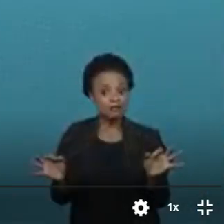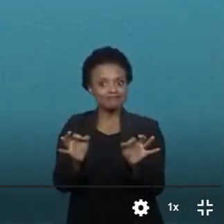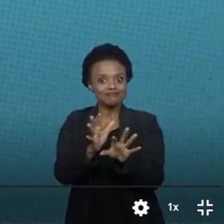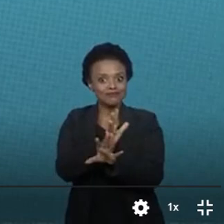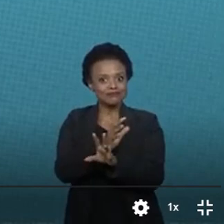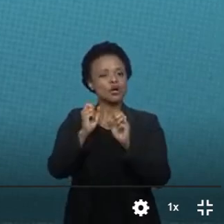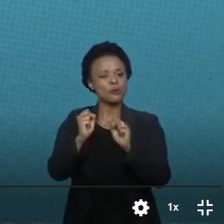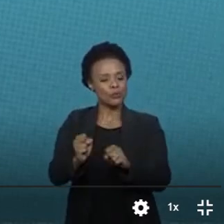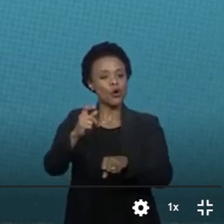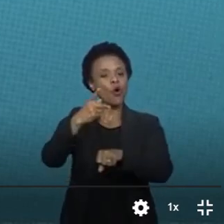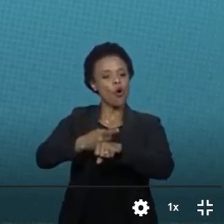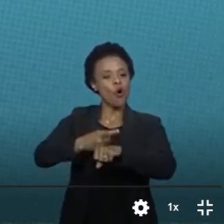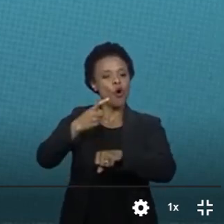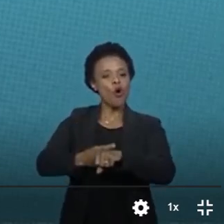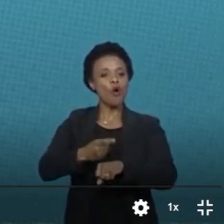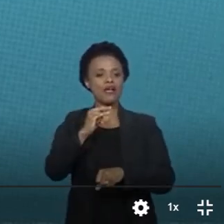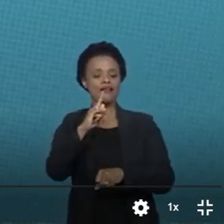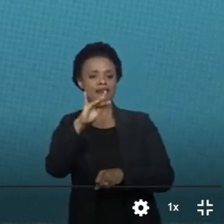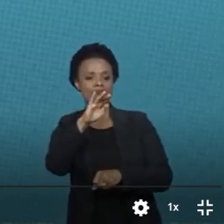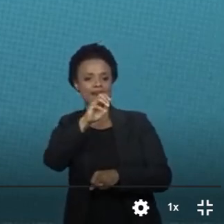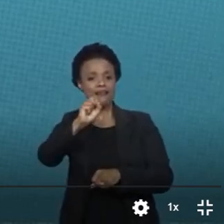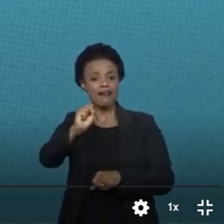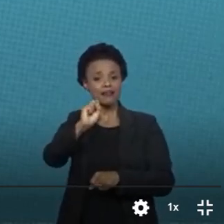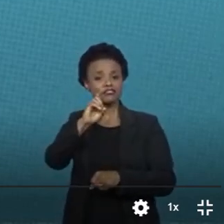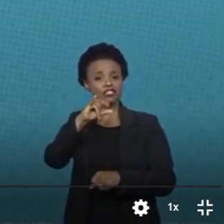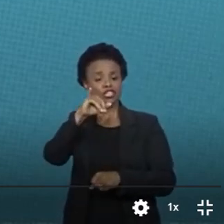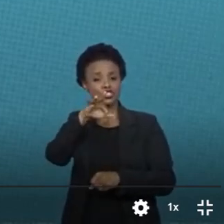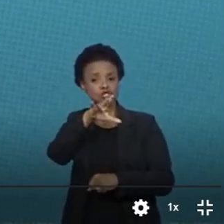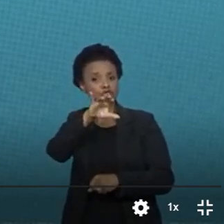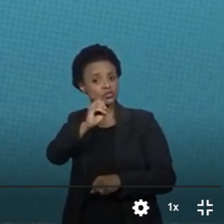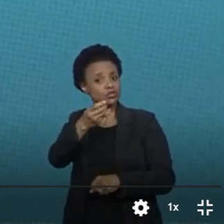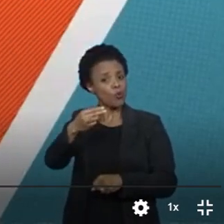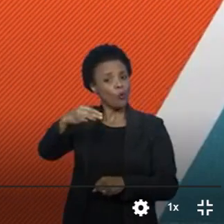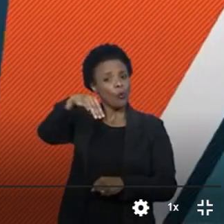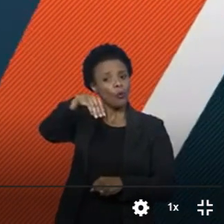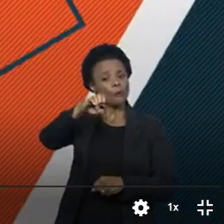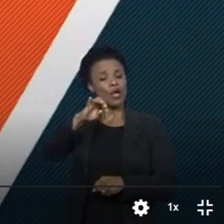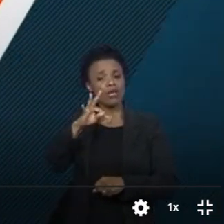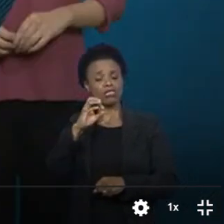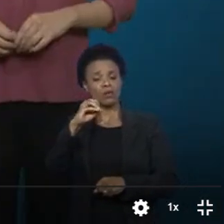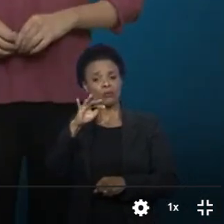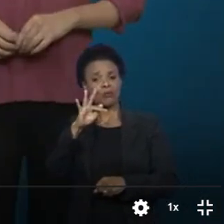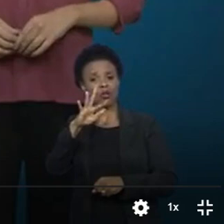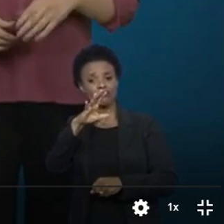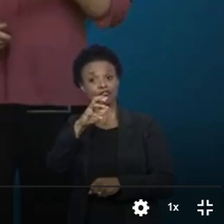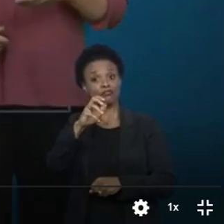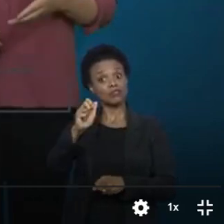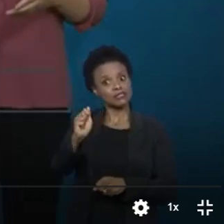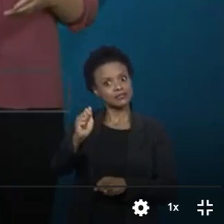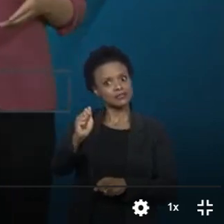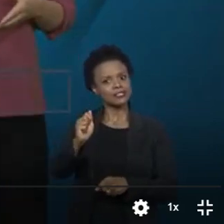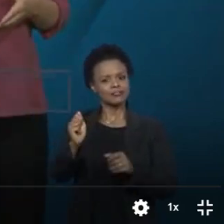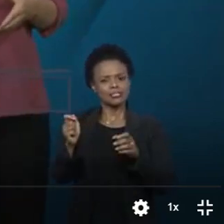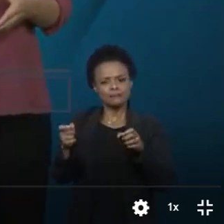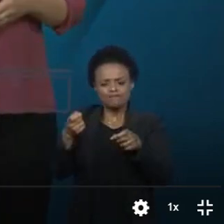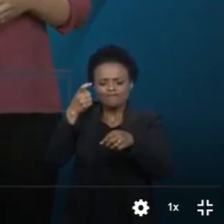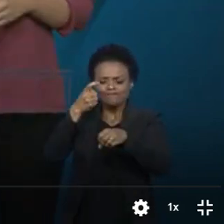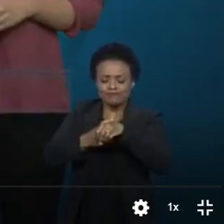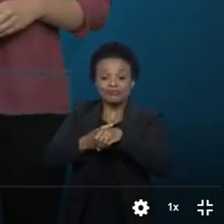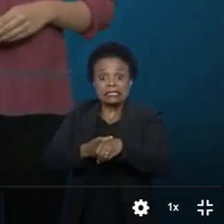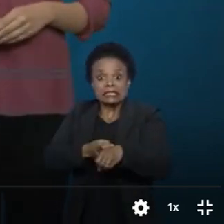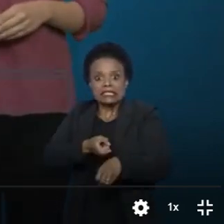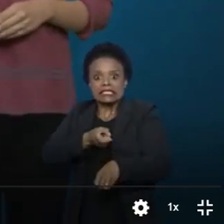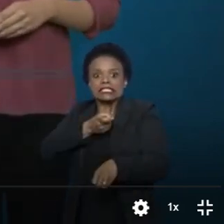ser classificadas como ígneas, sedimentares ou metamórficas. Ao se resfriar, o magma gerado